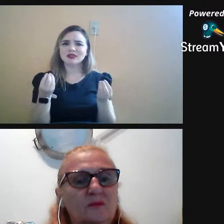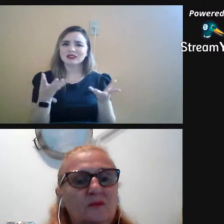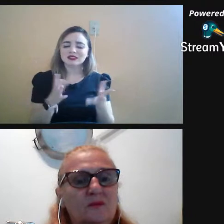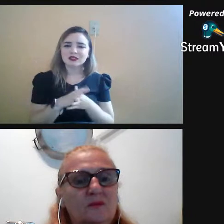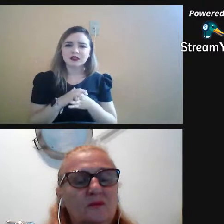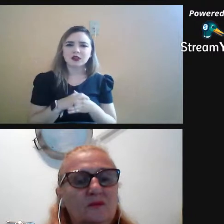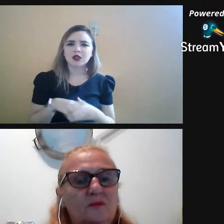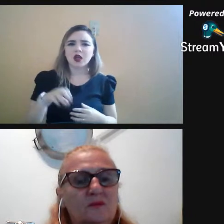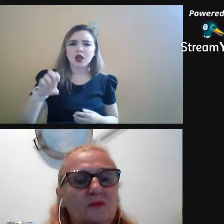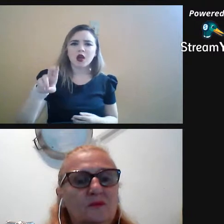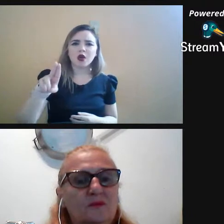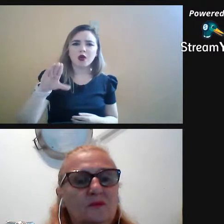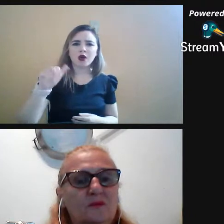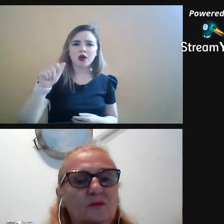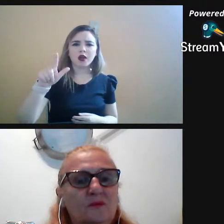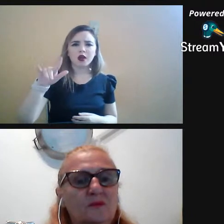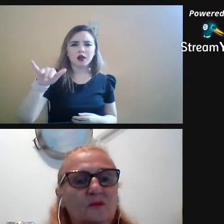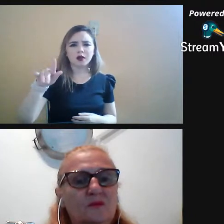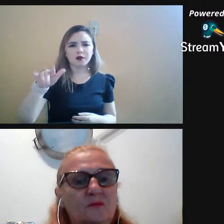faz tanto